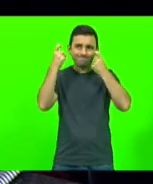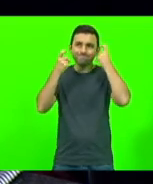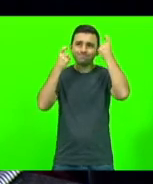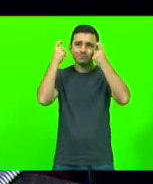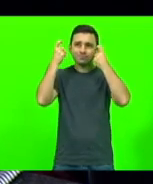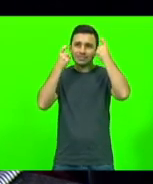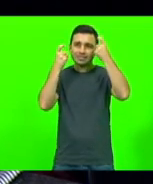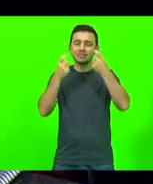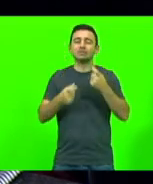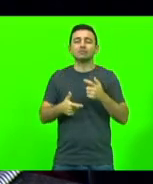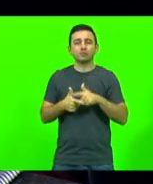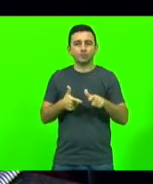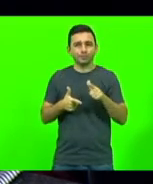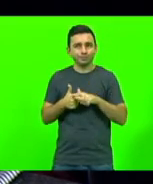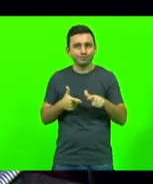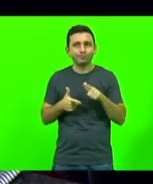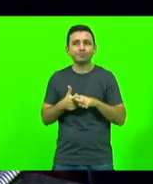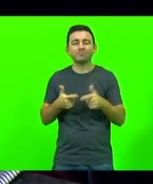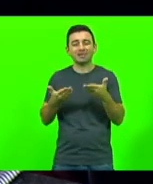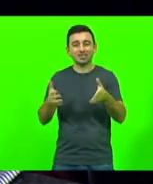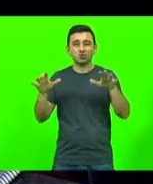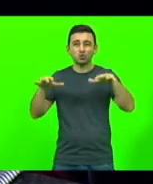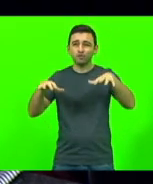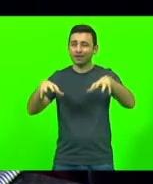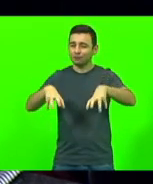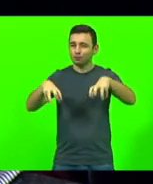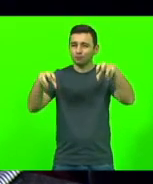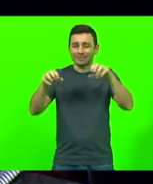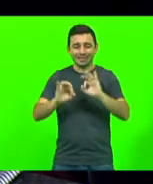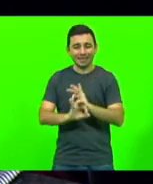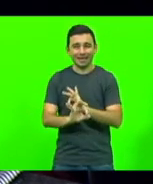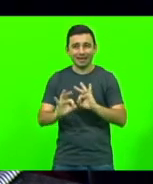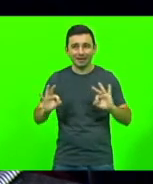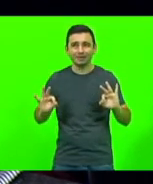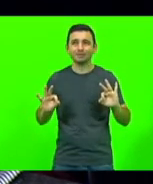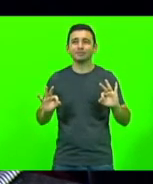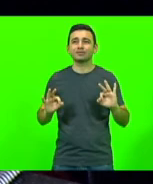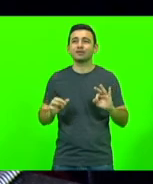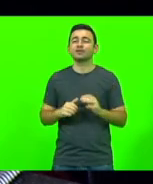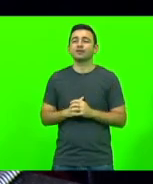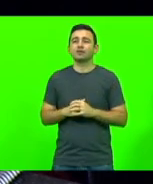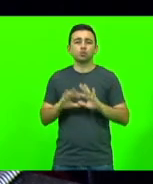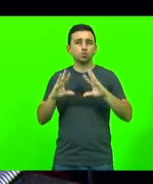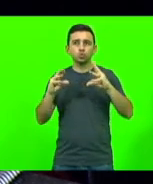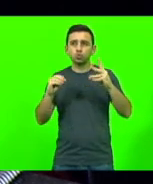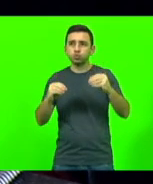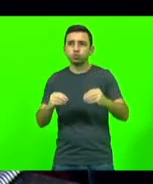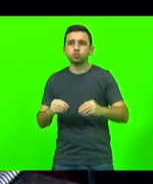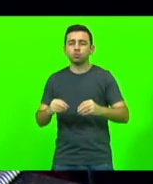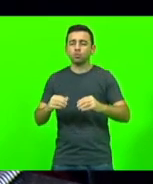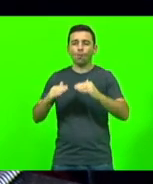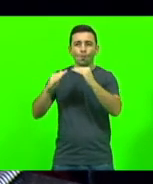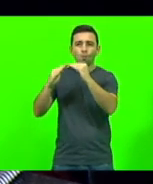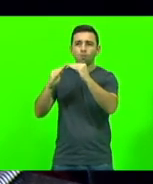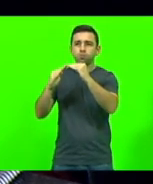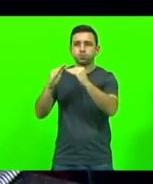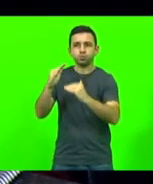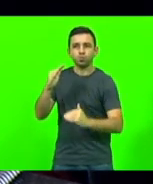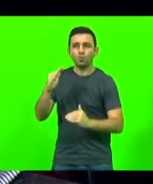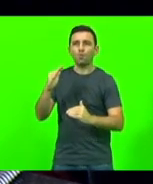essa questão da estiagem, a forma com que se encontram os reservatórios de água, os